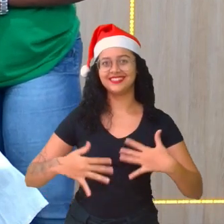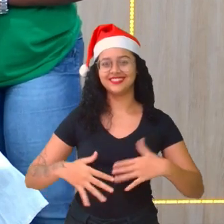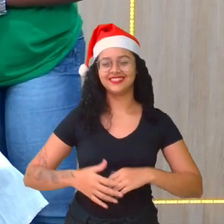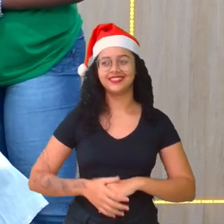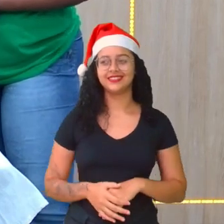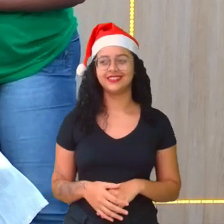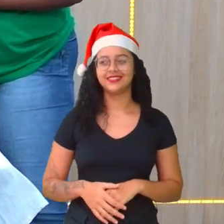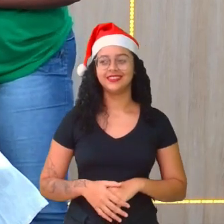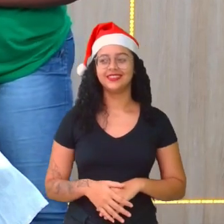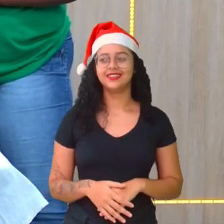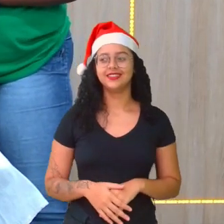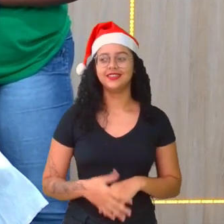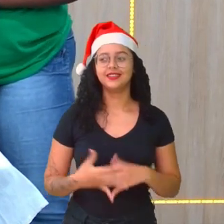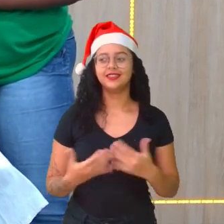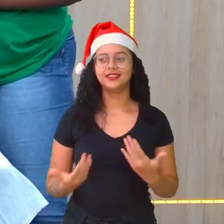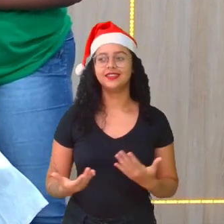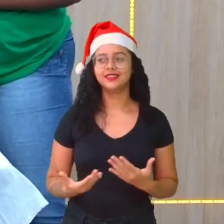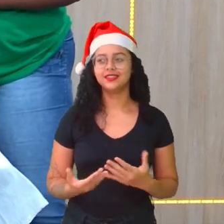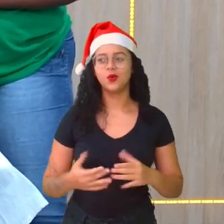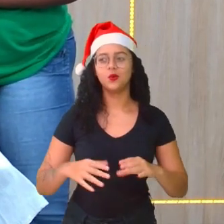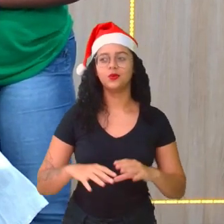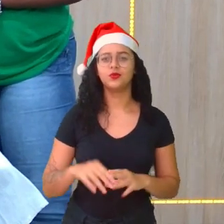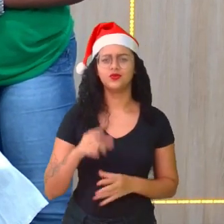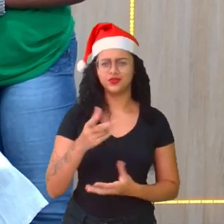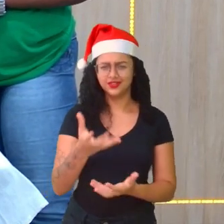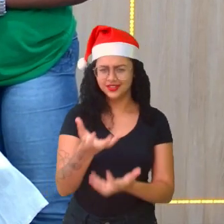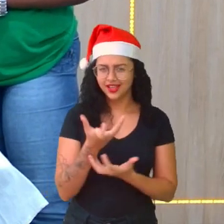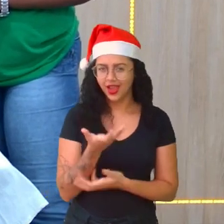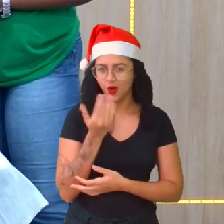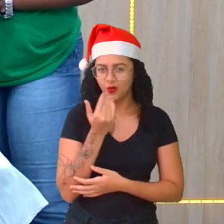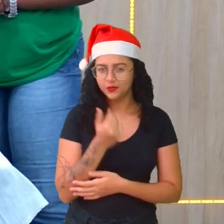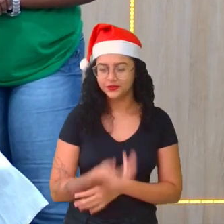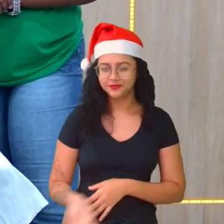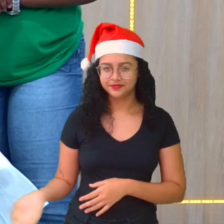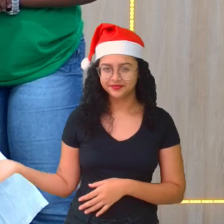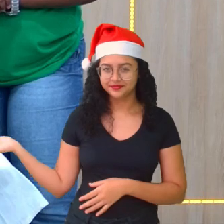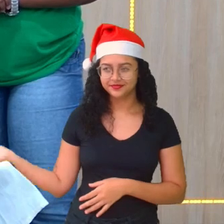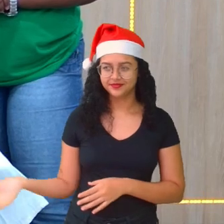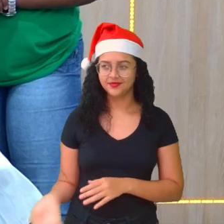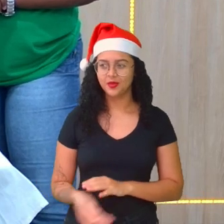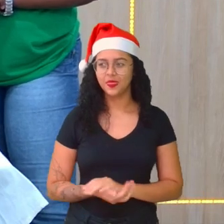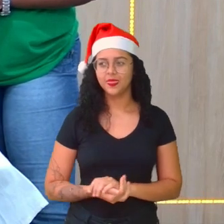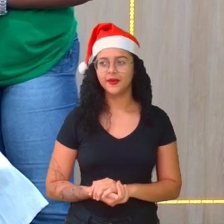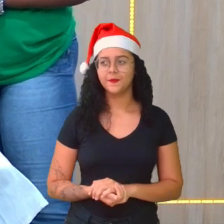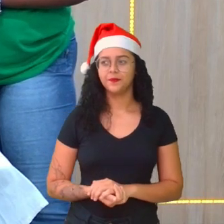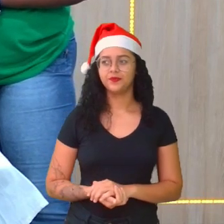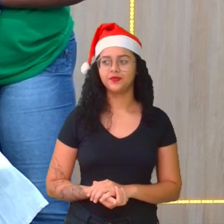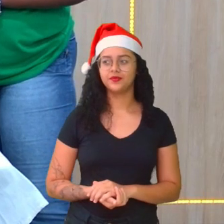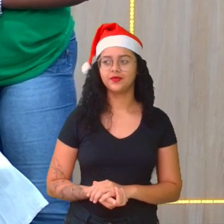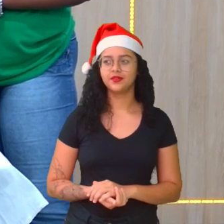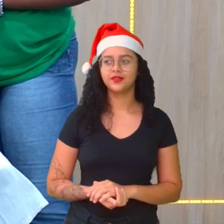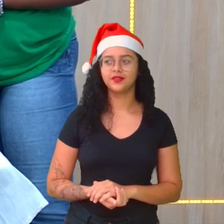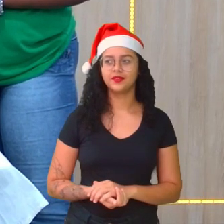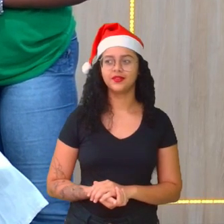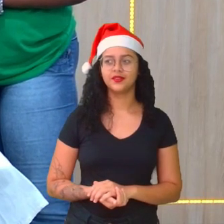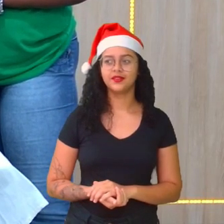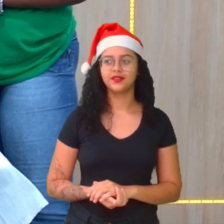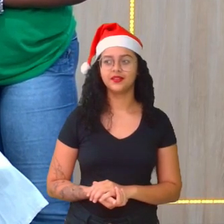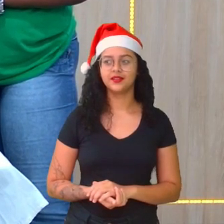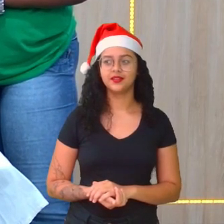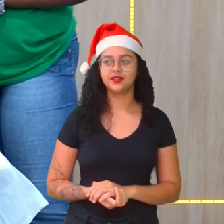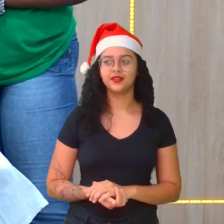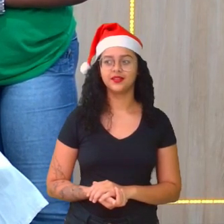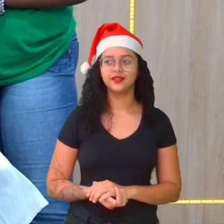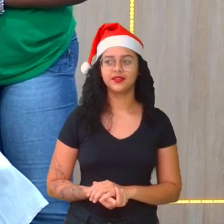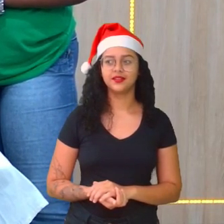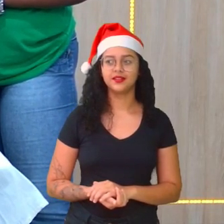O recheio é o ciclo, gente, ó. Você quer o recheiozinho, olha, catiupiri, ou quer aqui o de... Aqui é